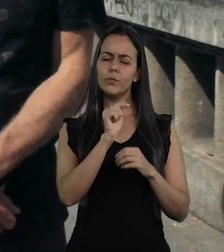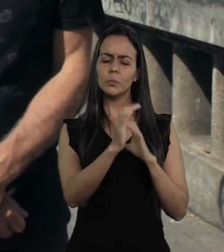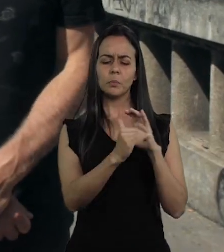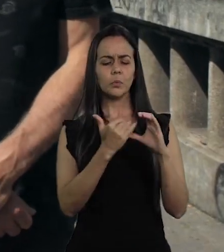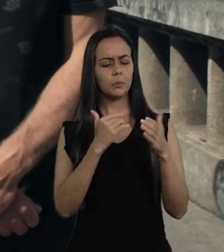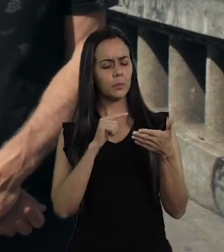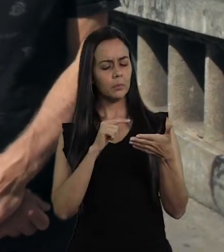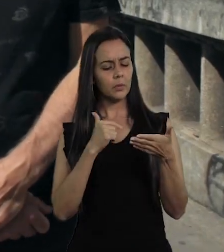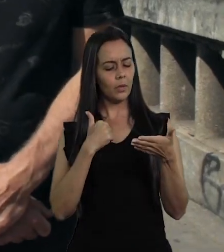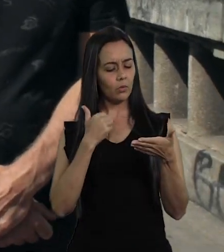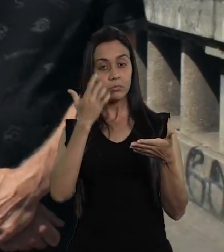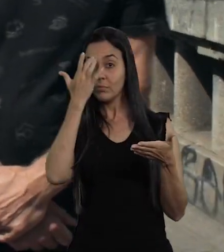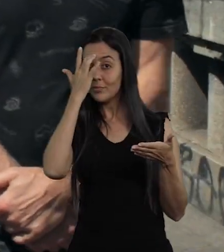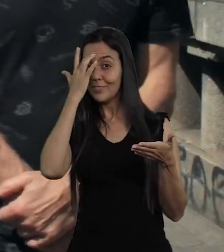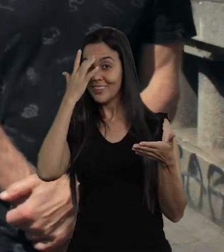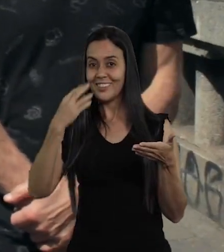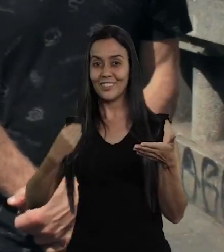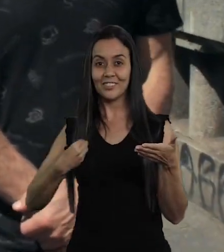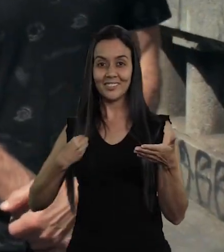na Índia.